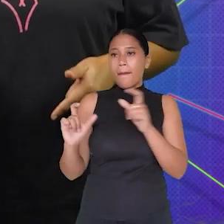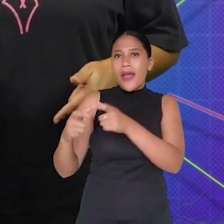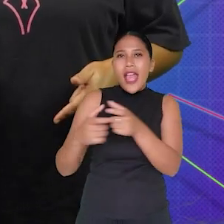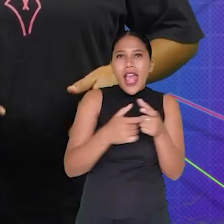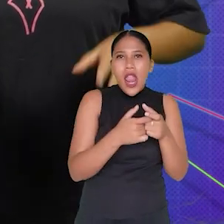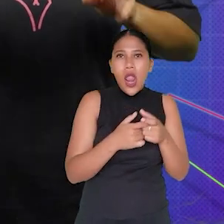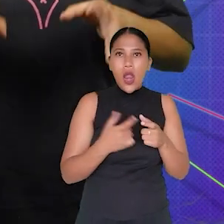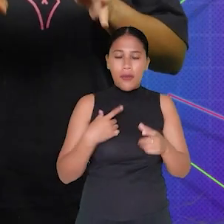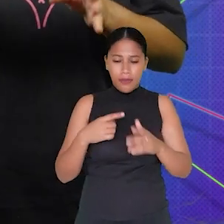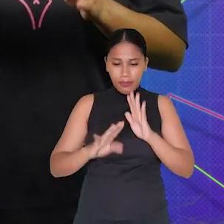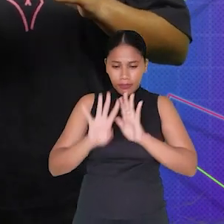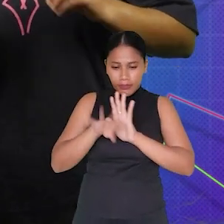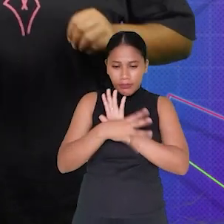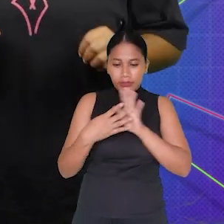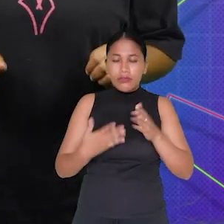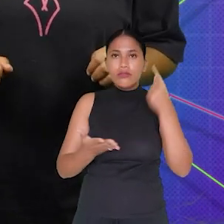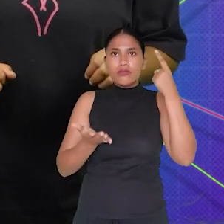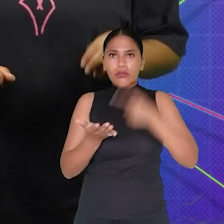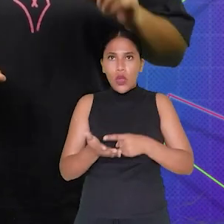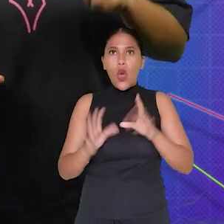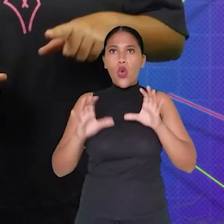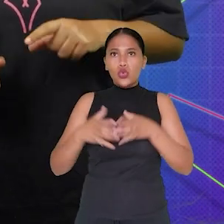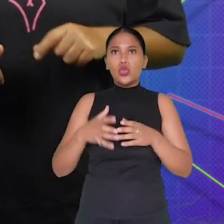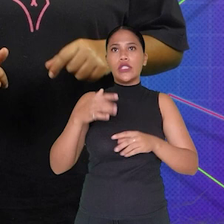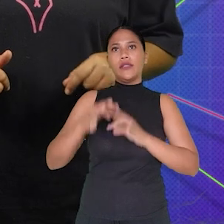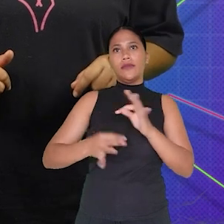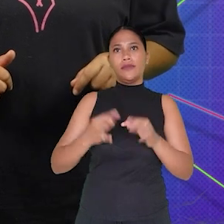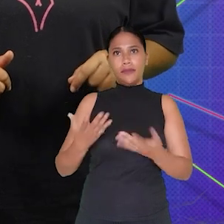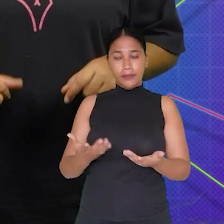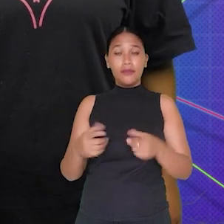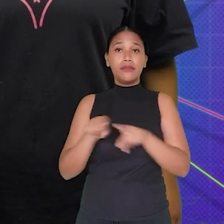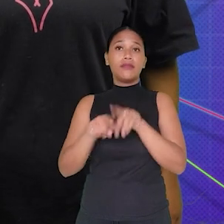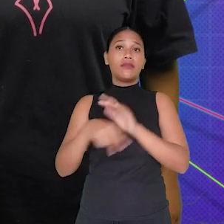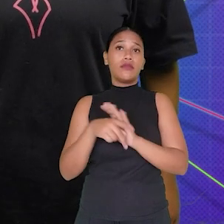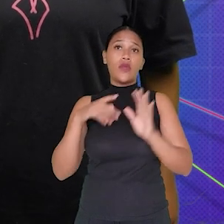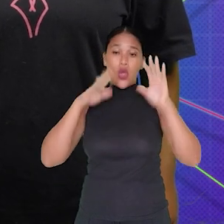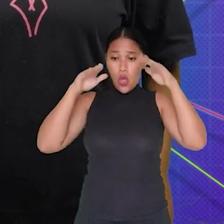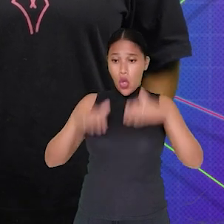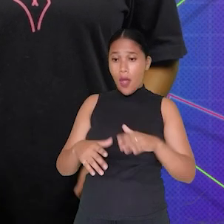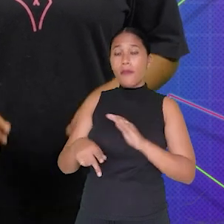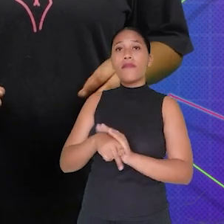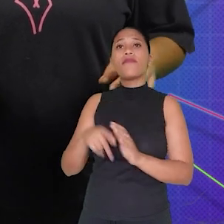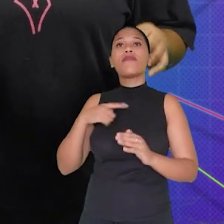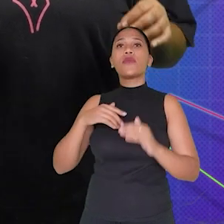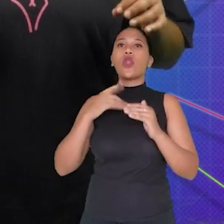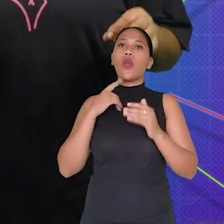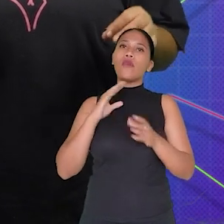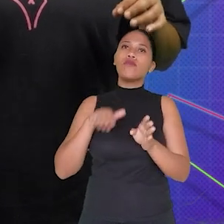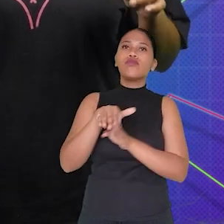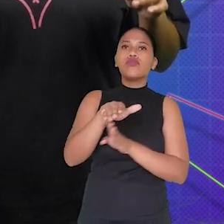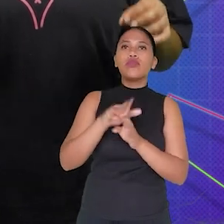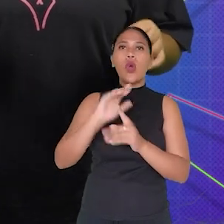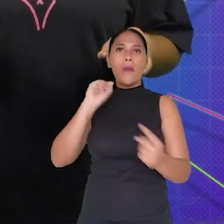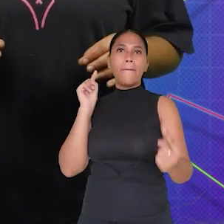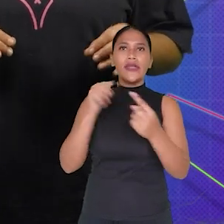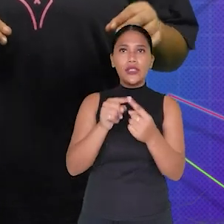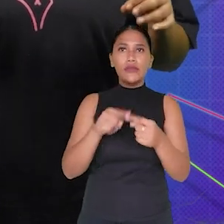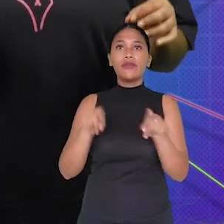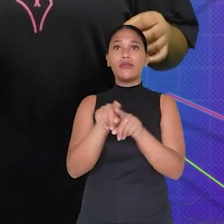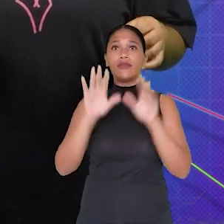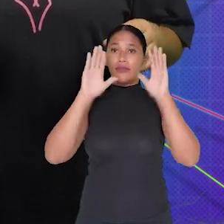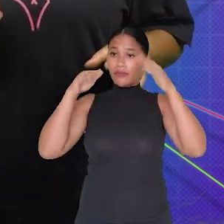mais gerenciáveis, cada um com seu próprio cronograma e conjunto de tarefas. A equipe também se concentra em uma abordagem orientada